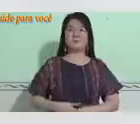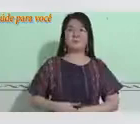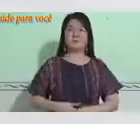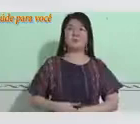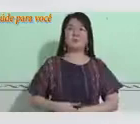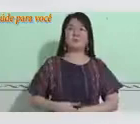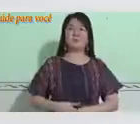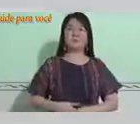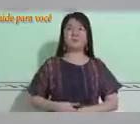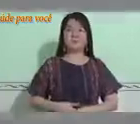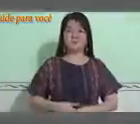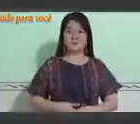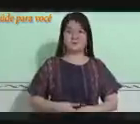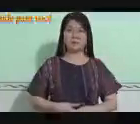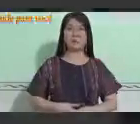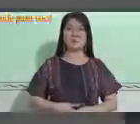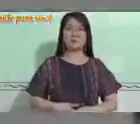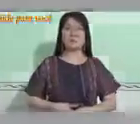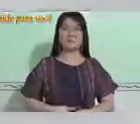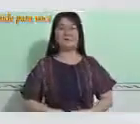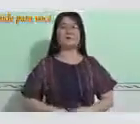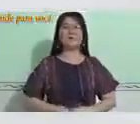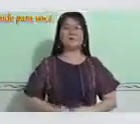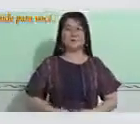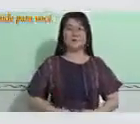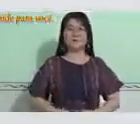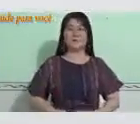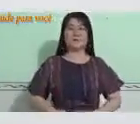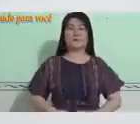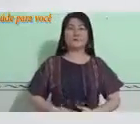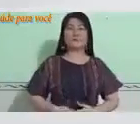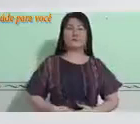Confira algumas opções de técnicas de relaxamento.